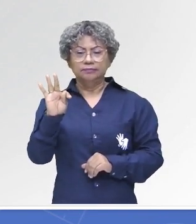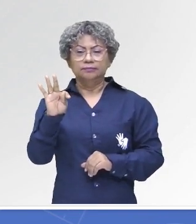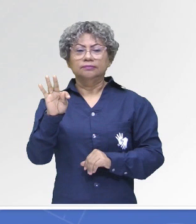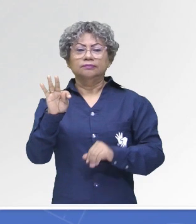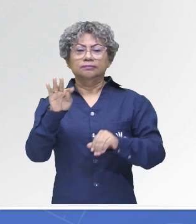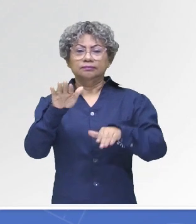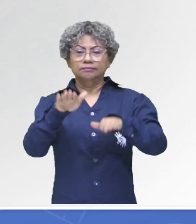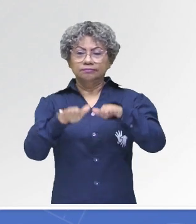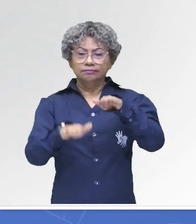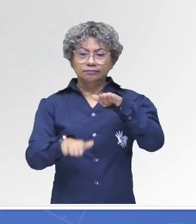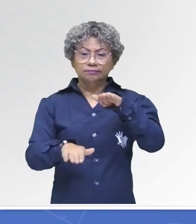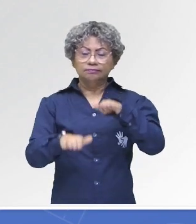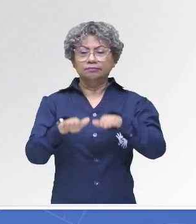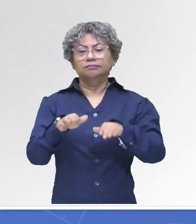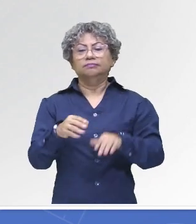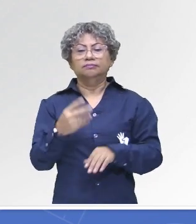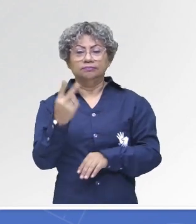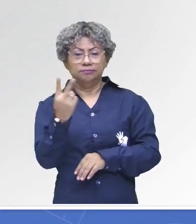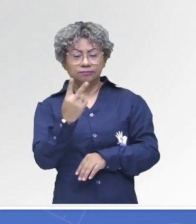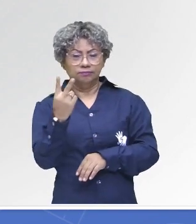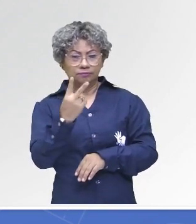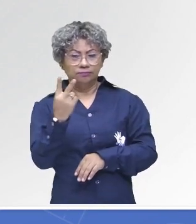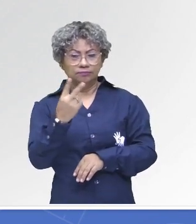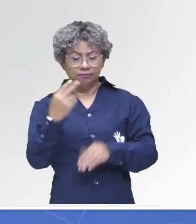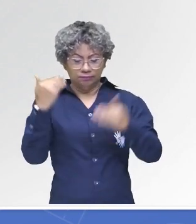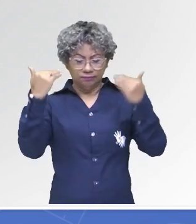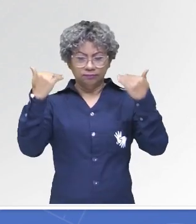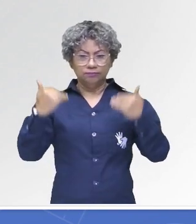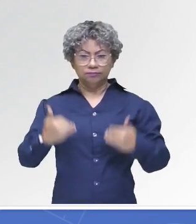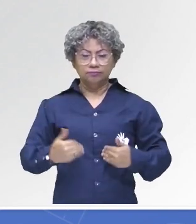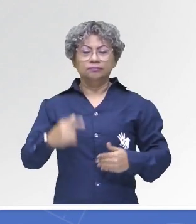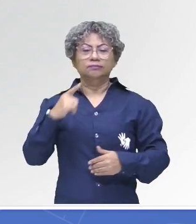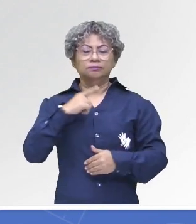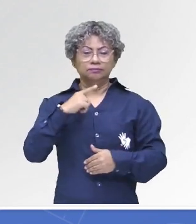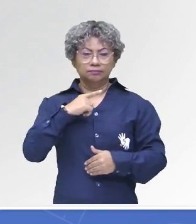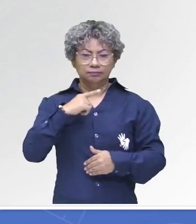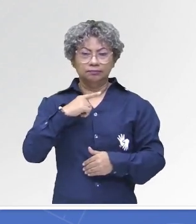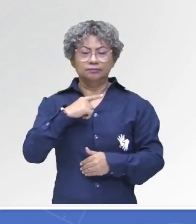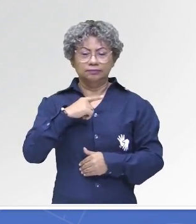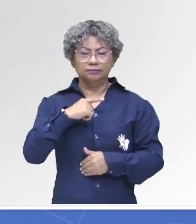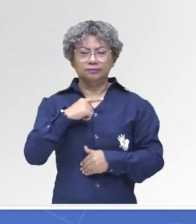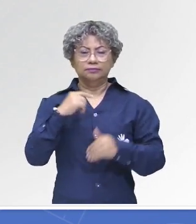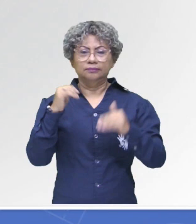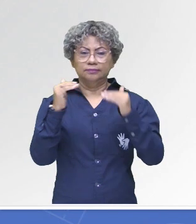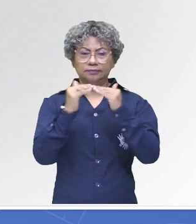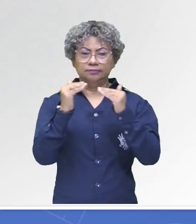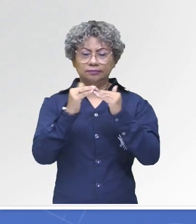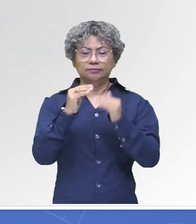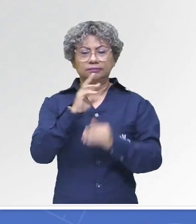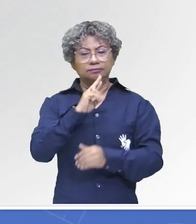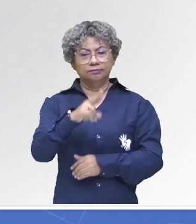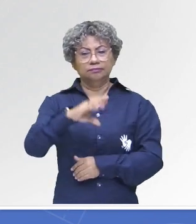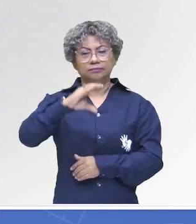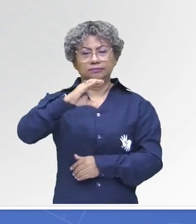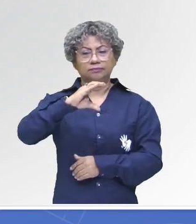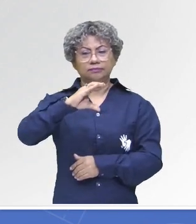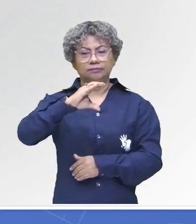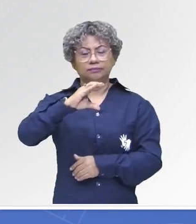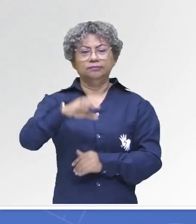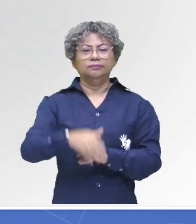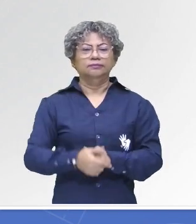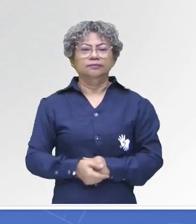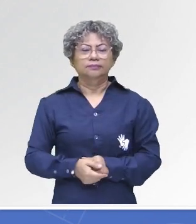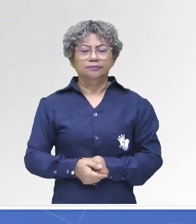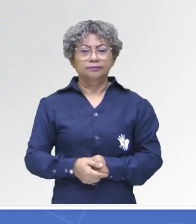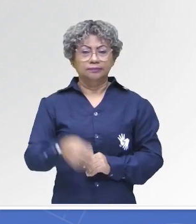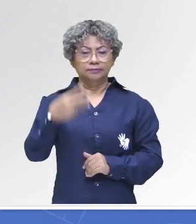térmico é quando os dois corpos possuem a mesma temperatura. A resposta é a letra C, tá certo? E a